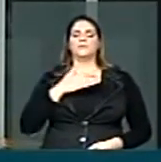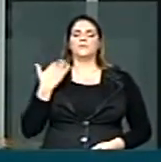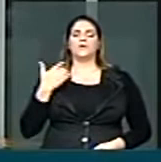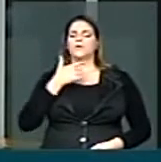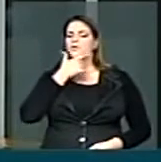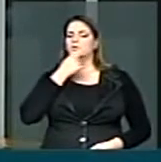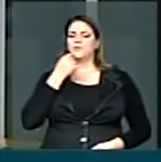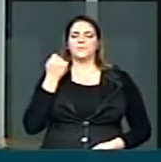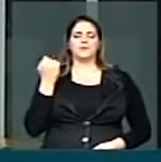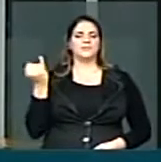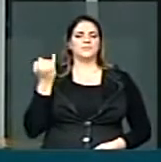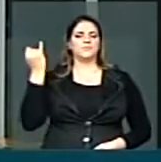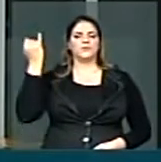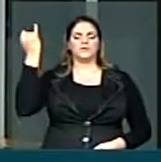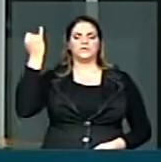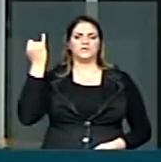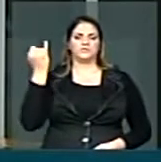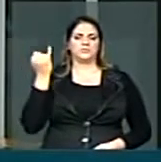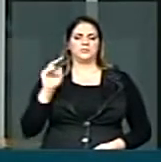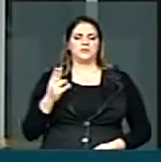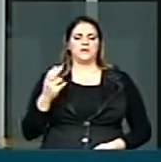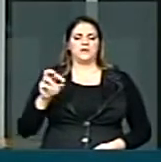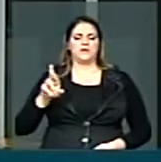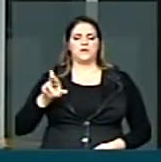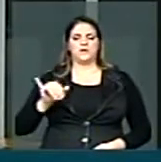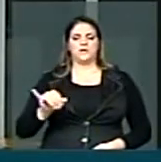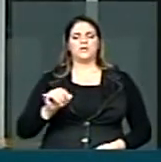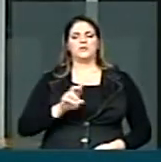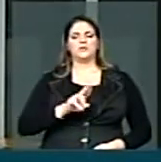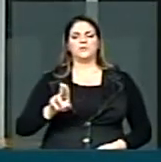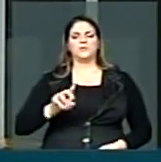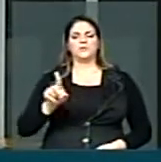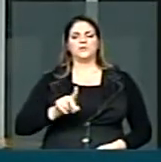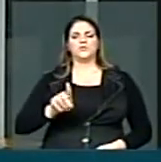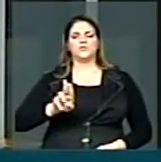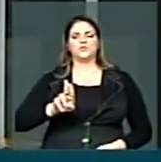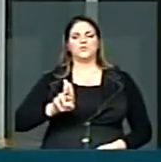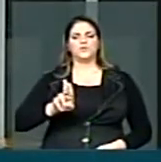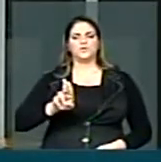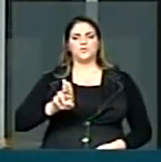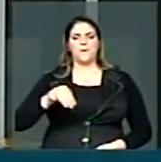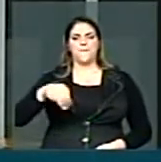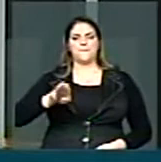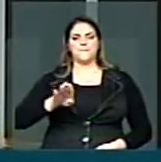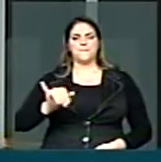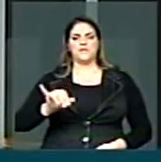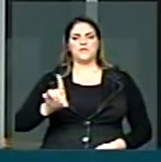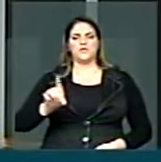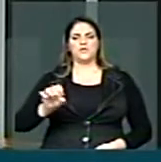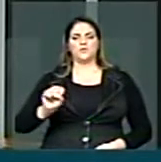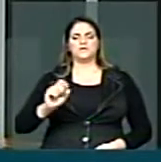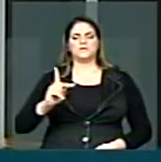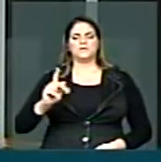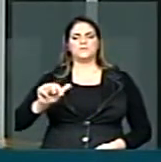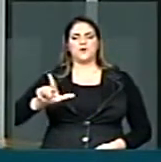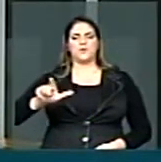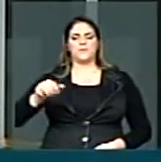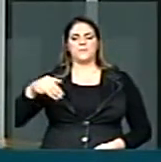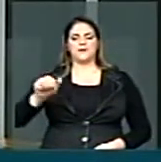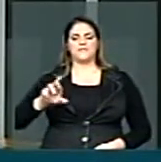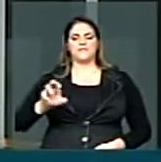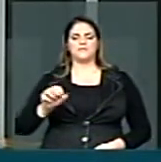grande herói brasileiro Zumbi dos Palmares, no distante ano de